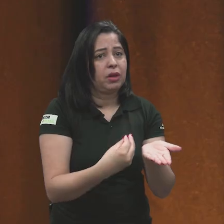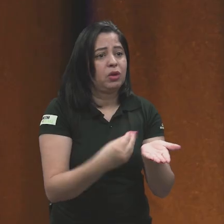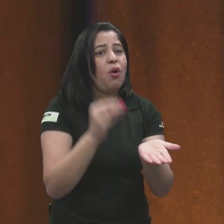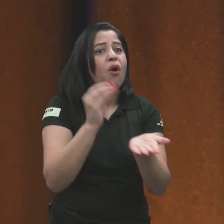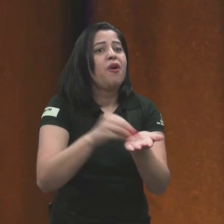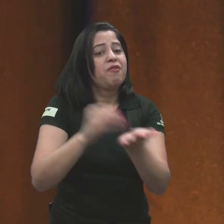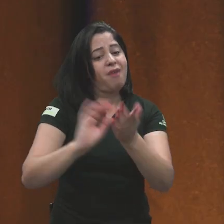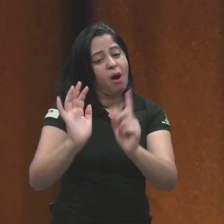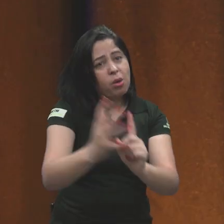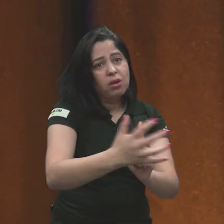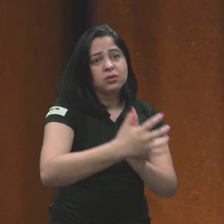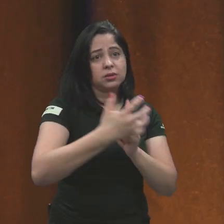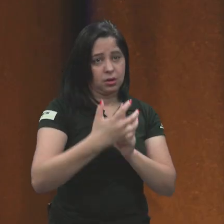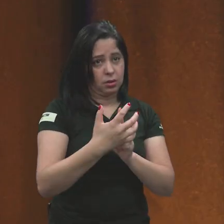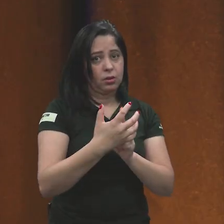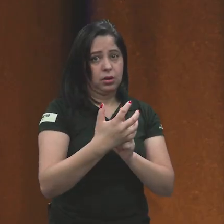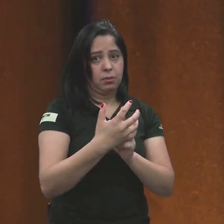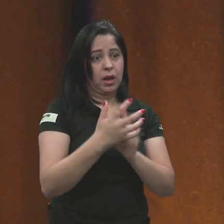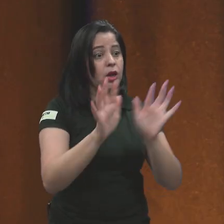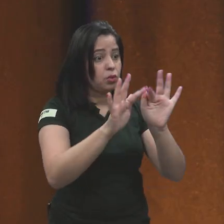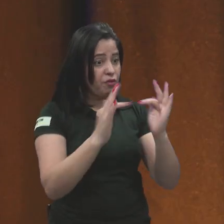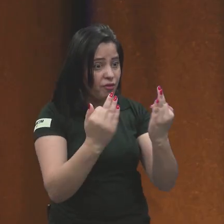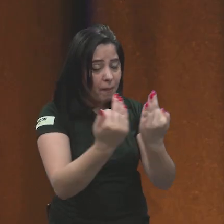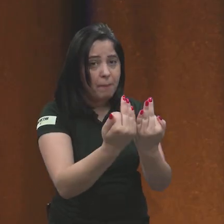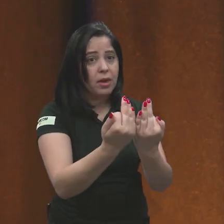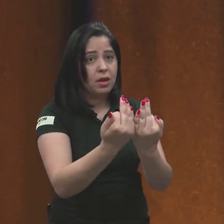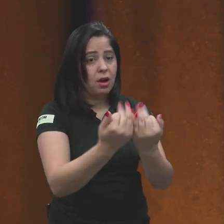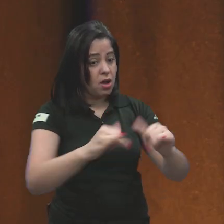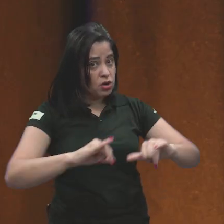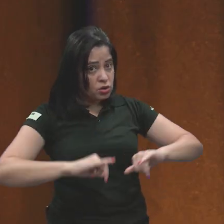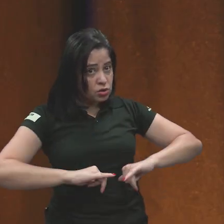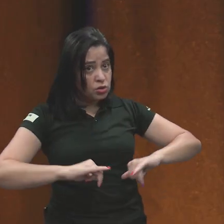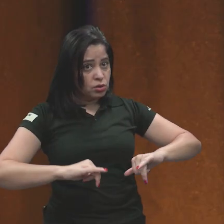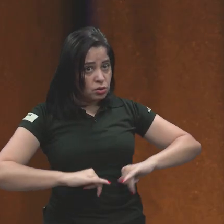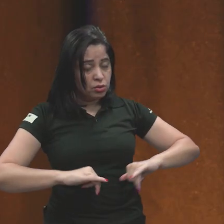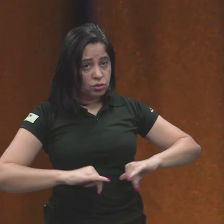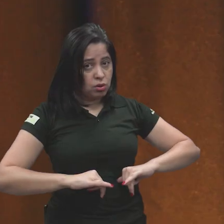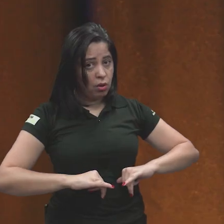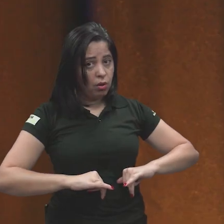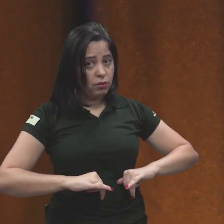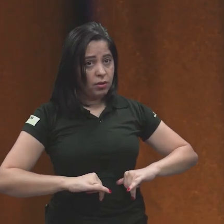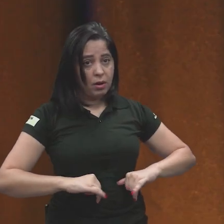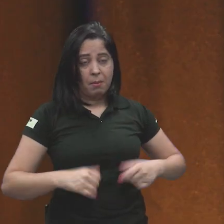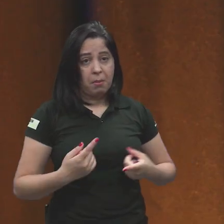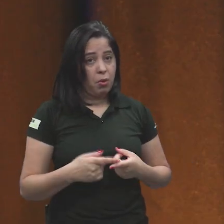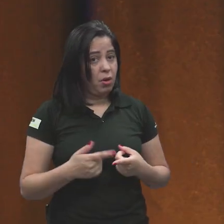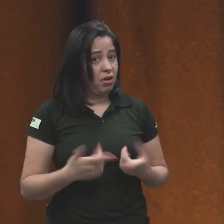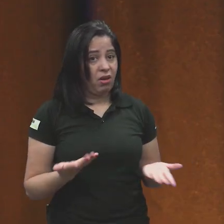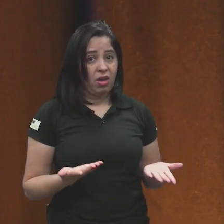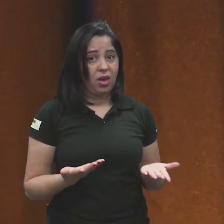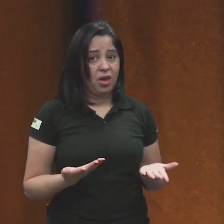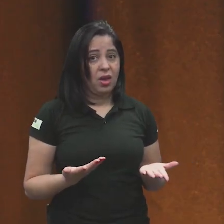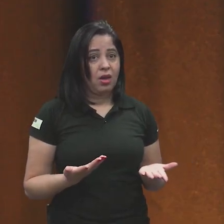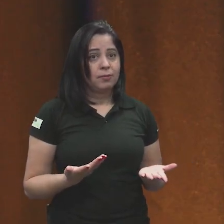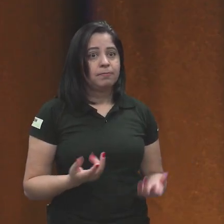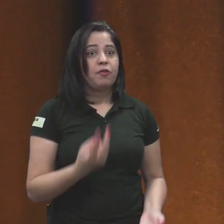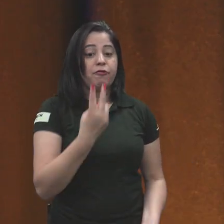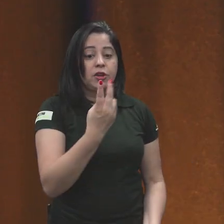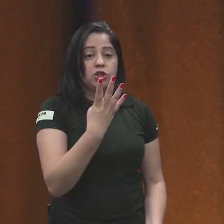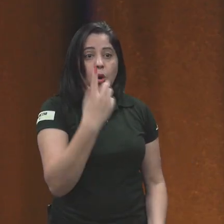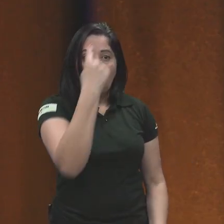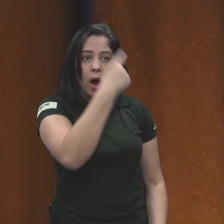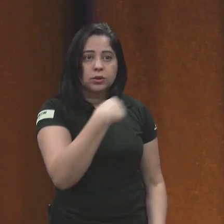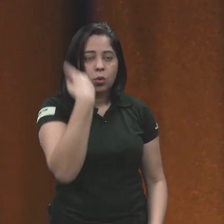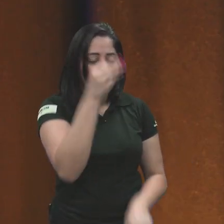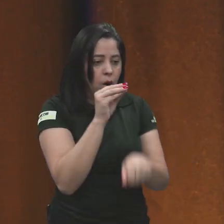acolhimento e do tratamento para essas pessoas e para as famílias, que muitas vezes sofrem porque não tem outra opção, 24